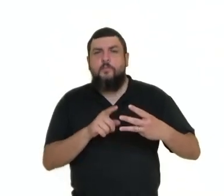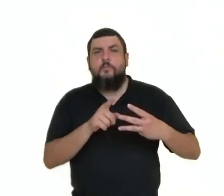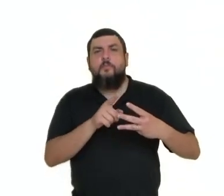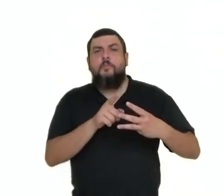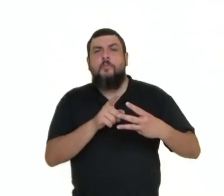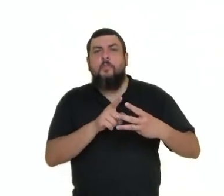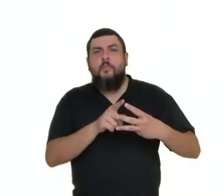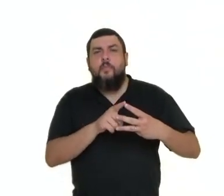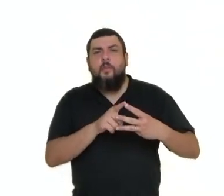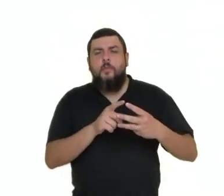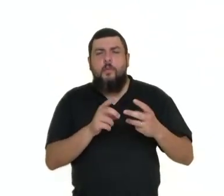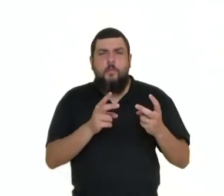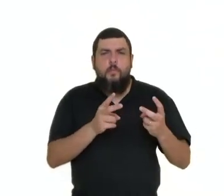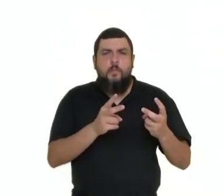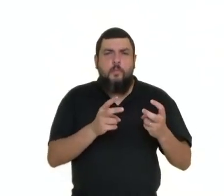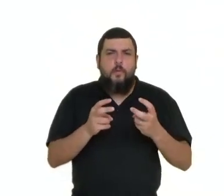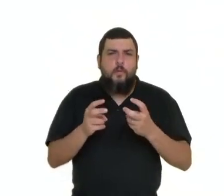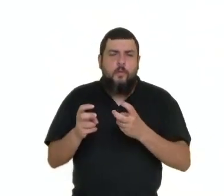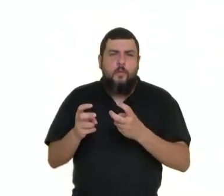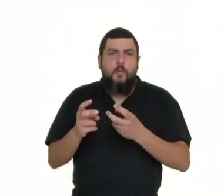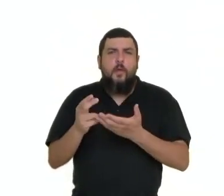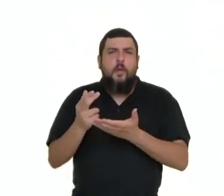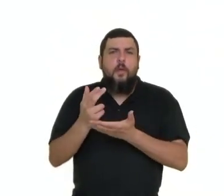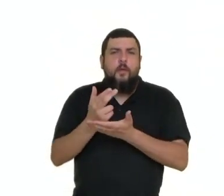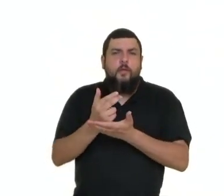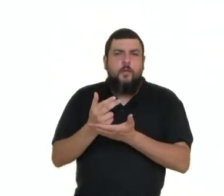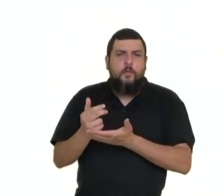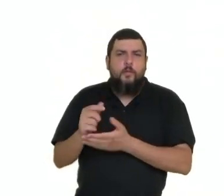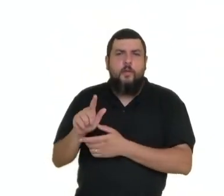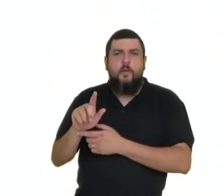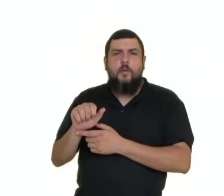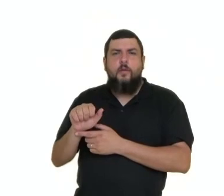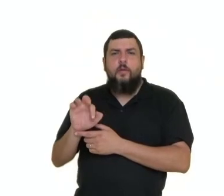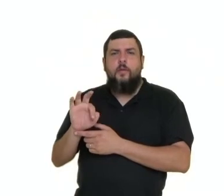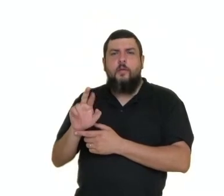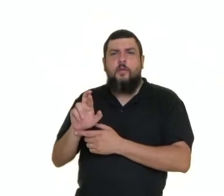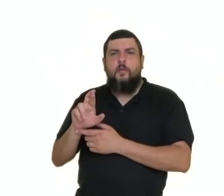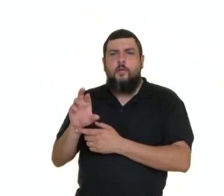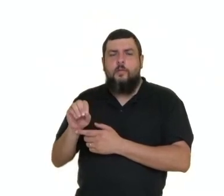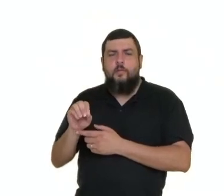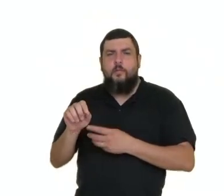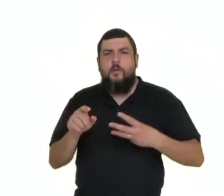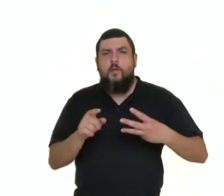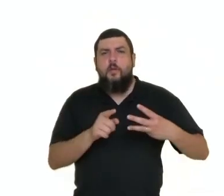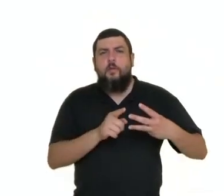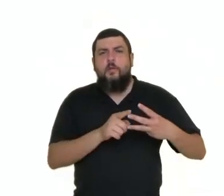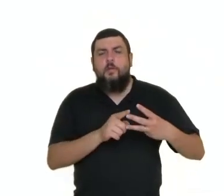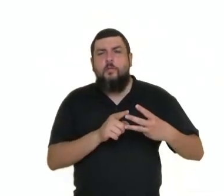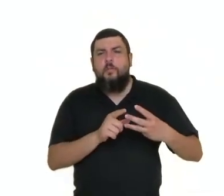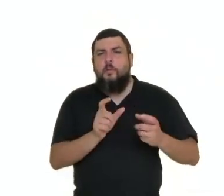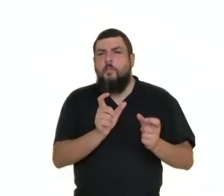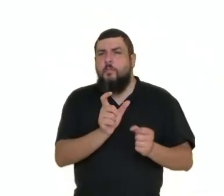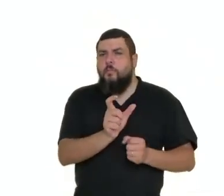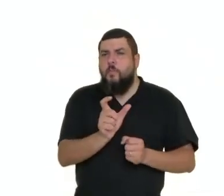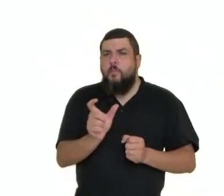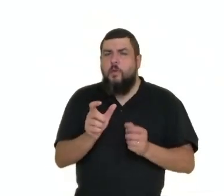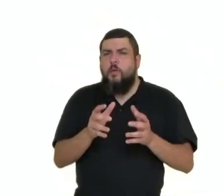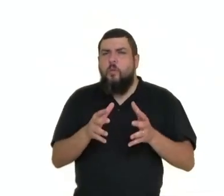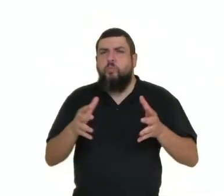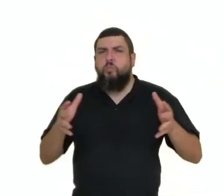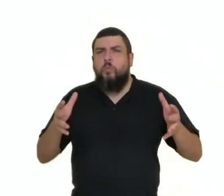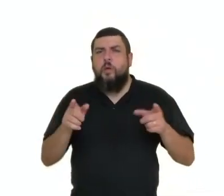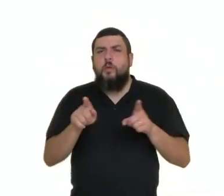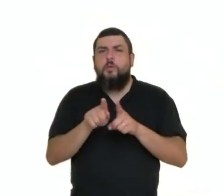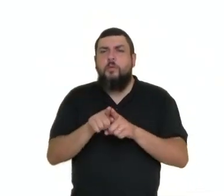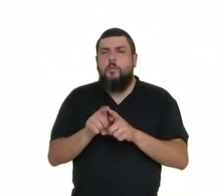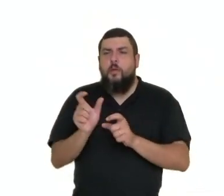interpretação das historietas de Gatur. Segundo, empregar, né, o emprego dos aumentativos e diminutivos e